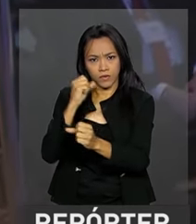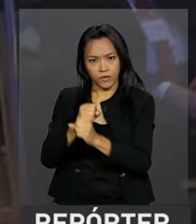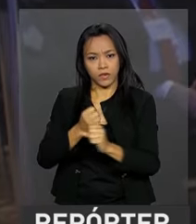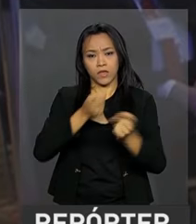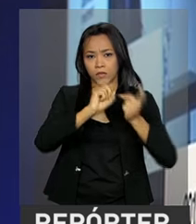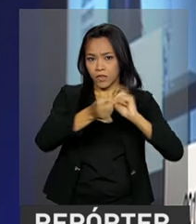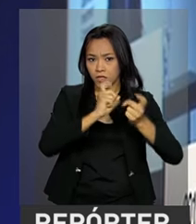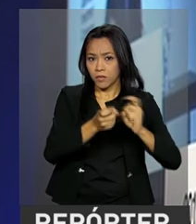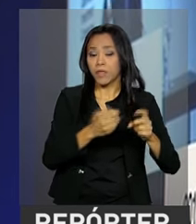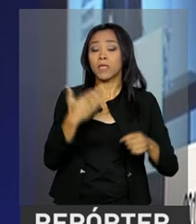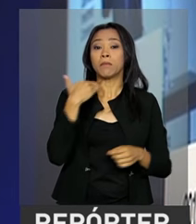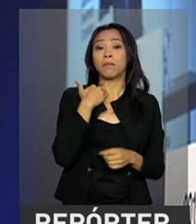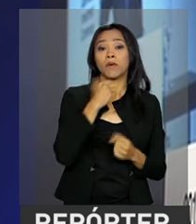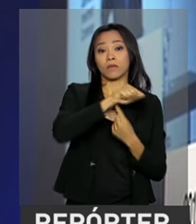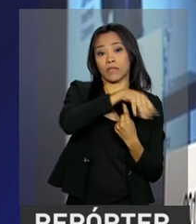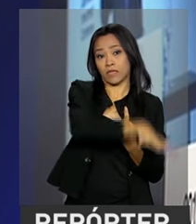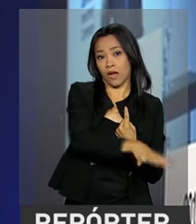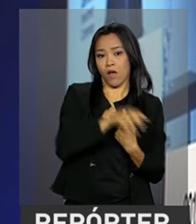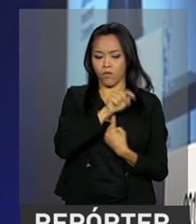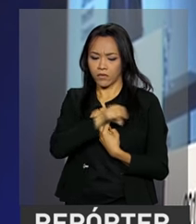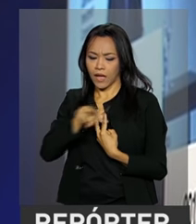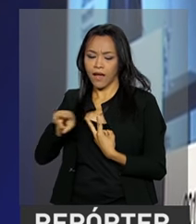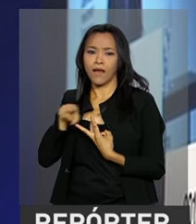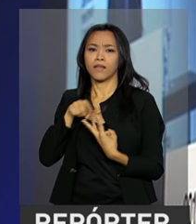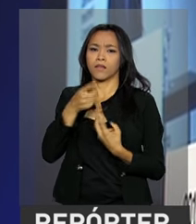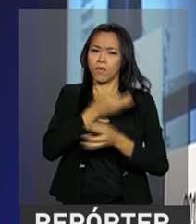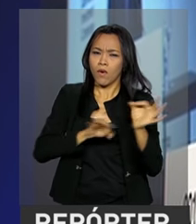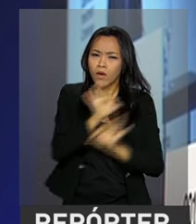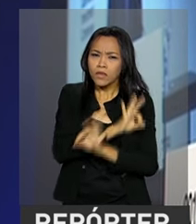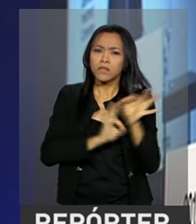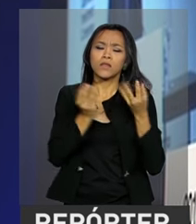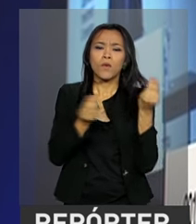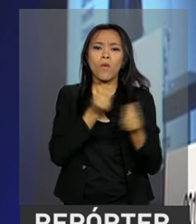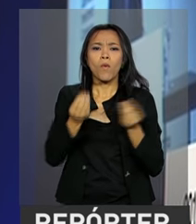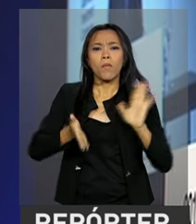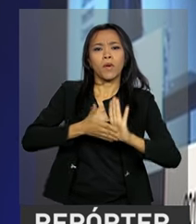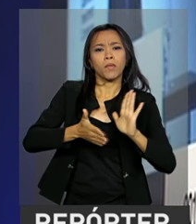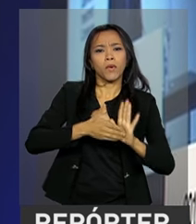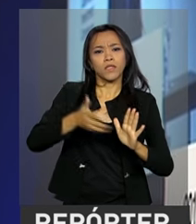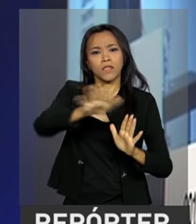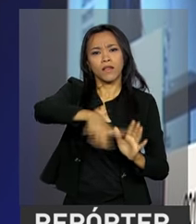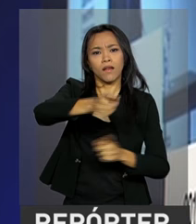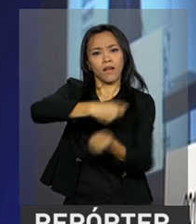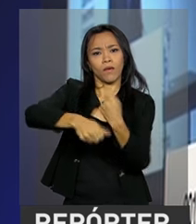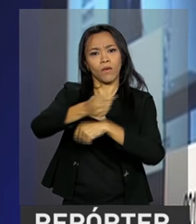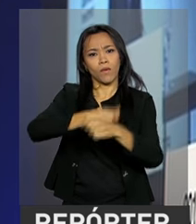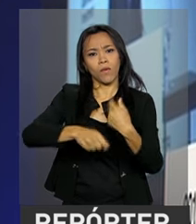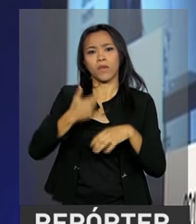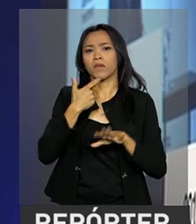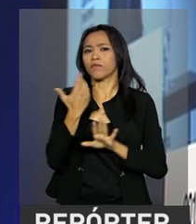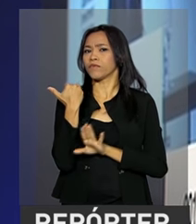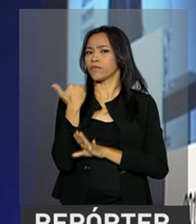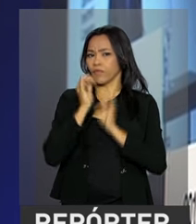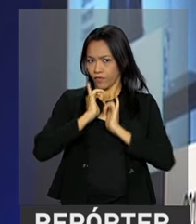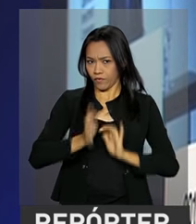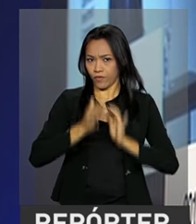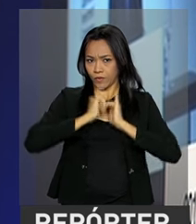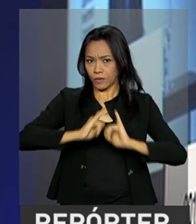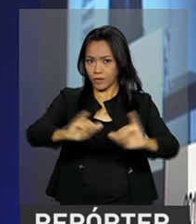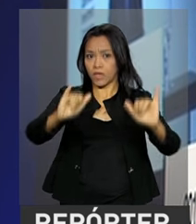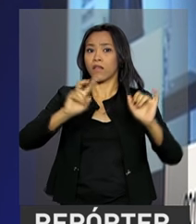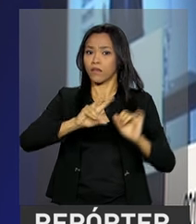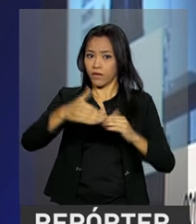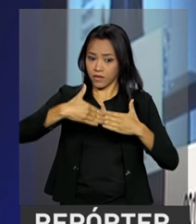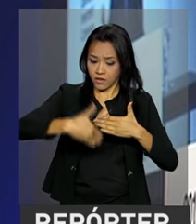e Banco Central trabalham na elaboração de medidas microeconômicas, derivadas das medidas anunciadas no fim do ano passado, que devem